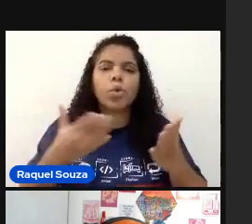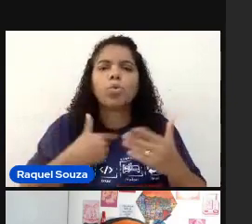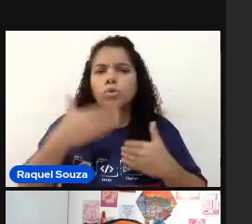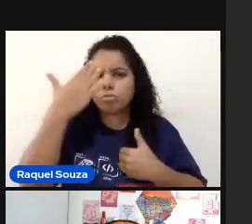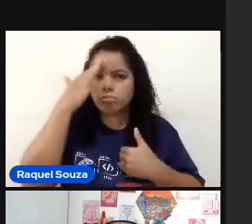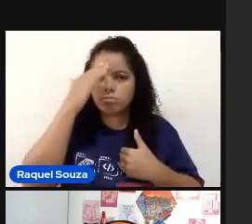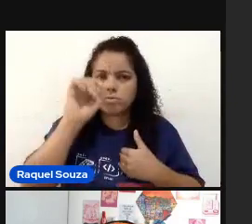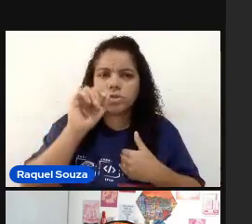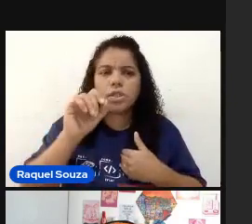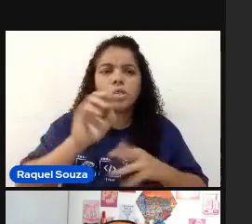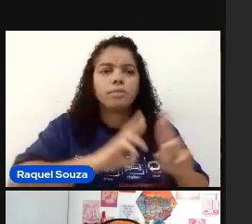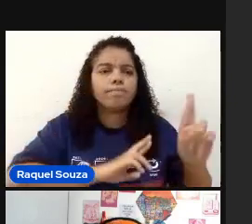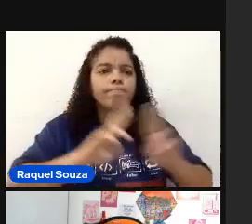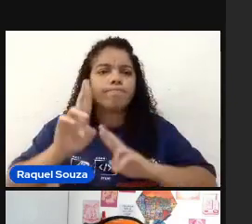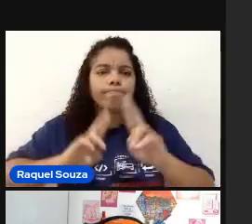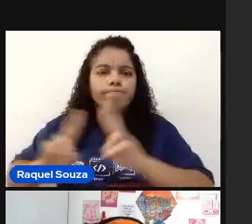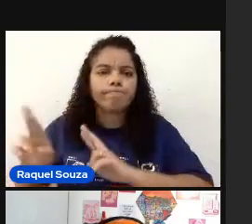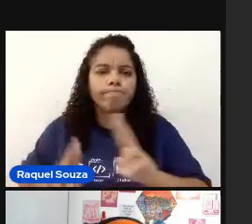as relações